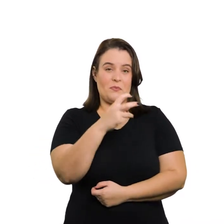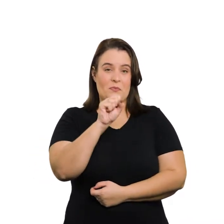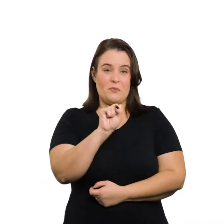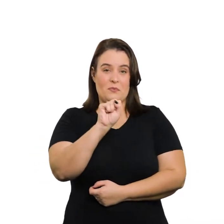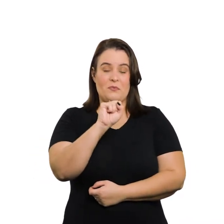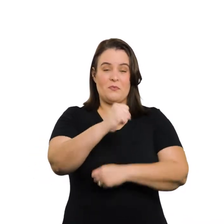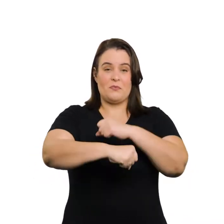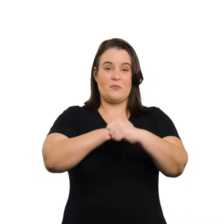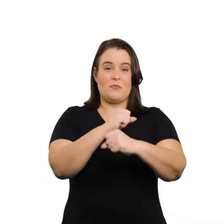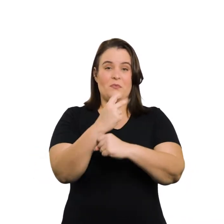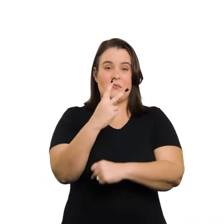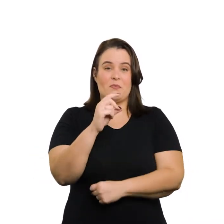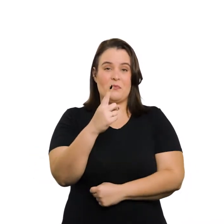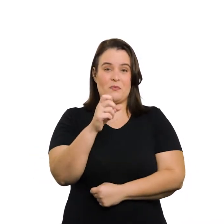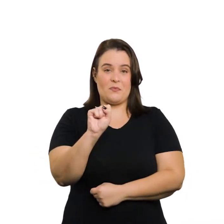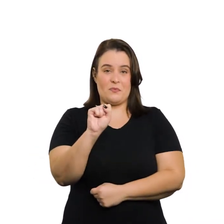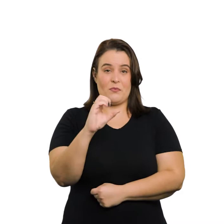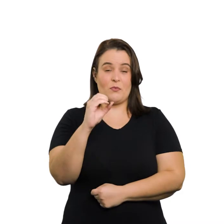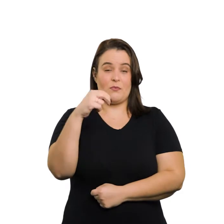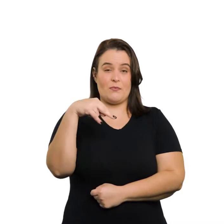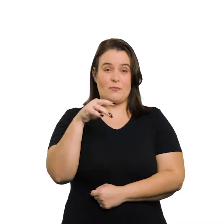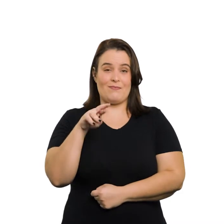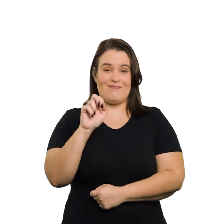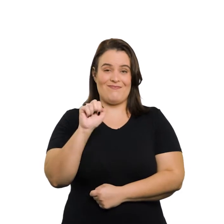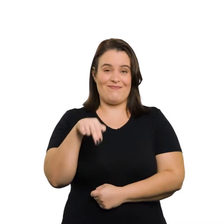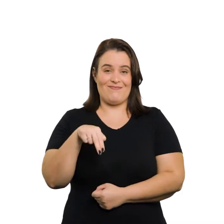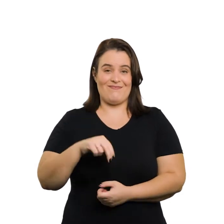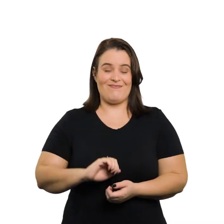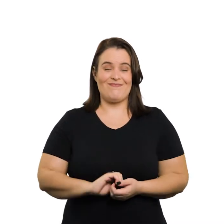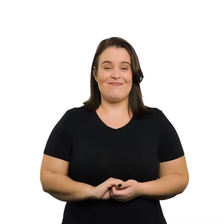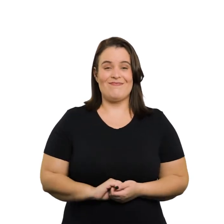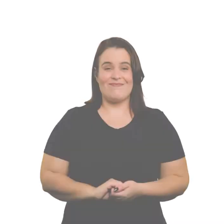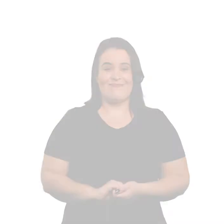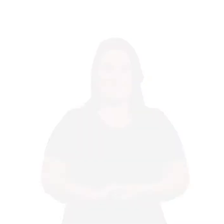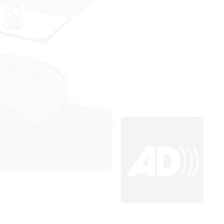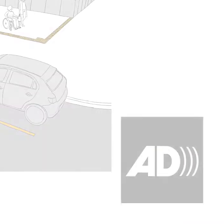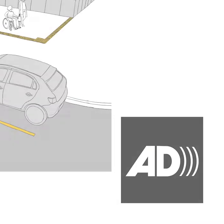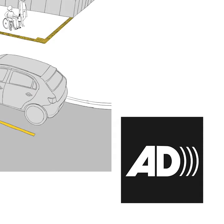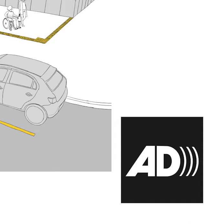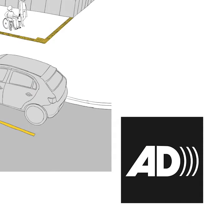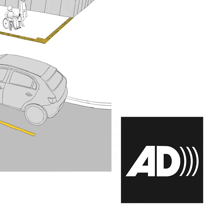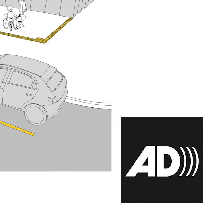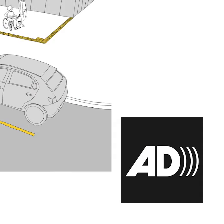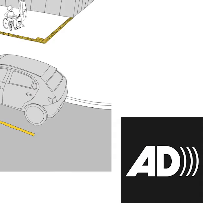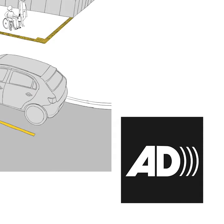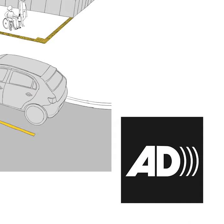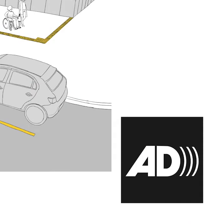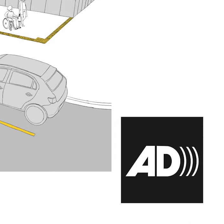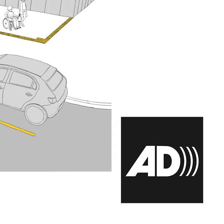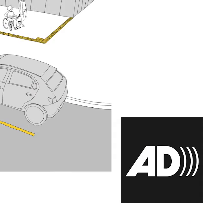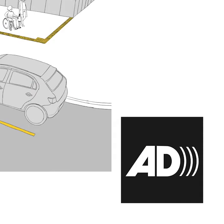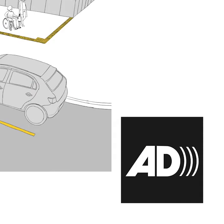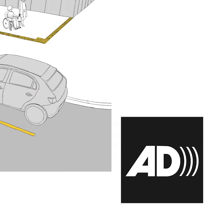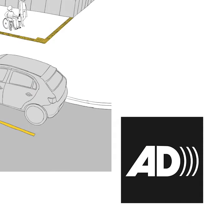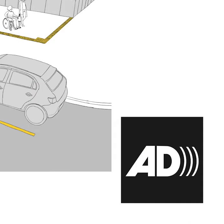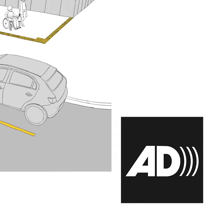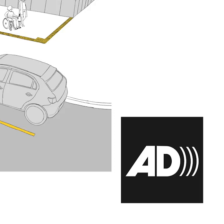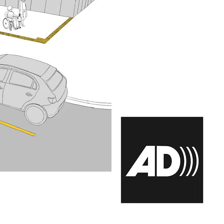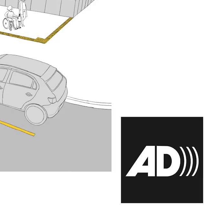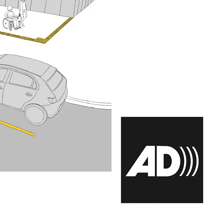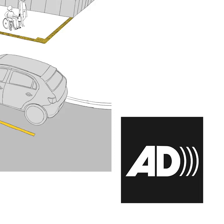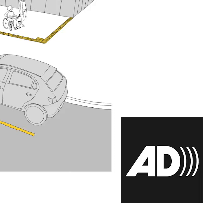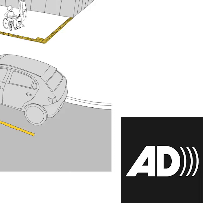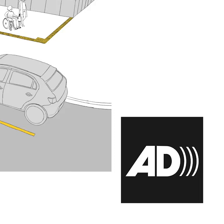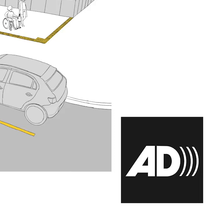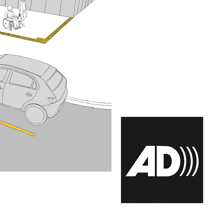número 738 de 2018 do CONTRAN. Em uma via de mão dupla, há uma